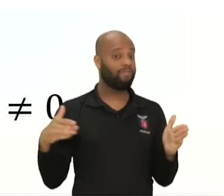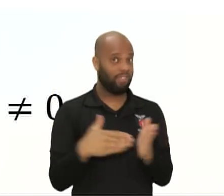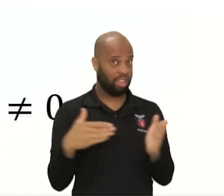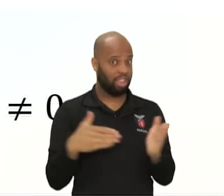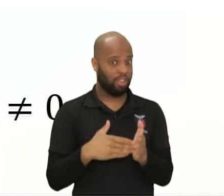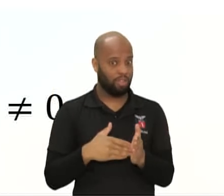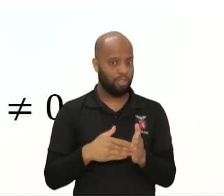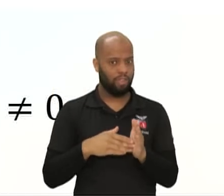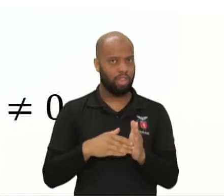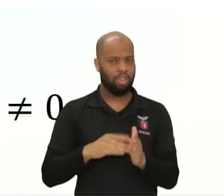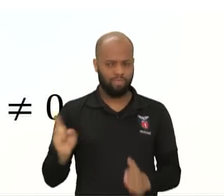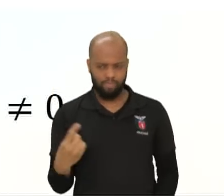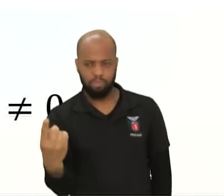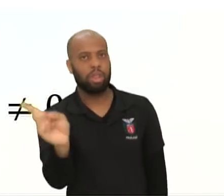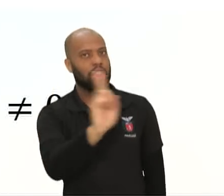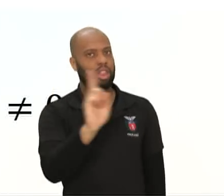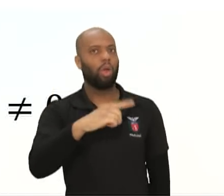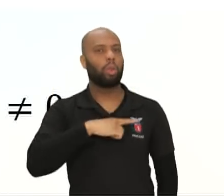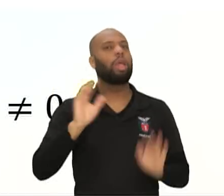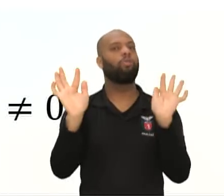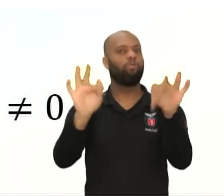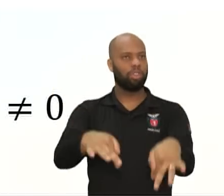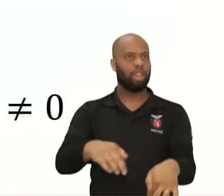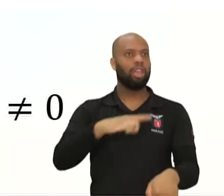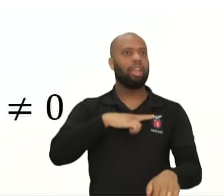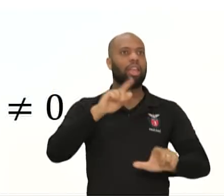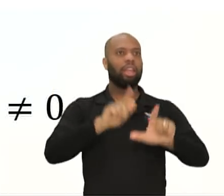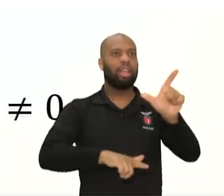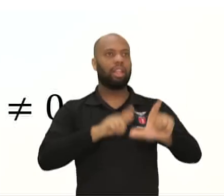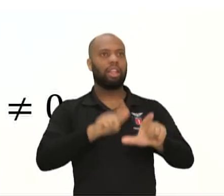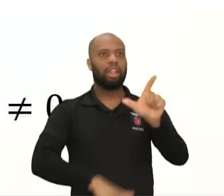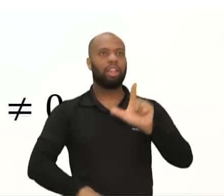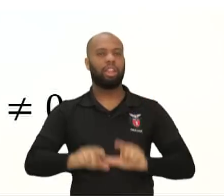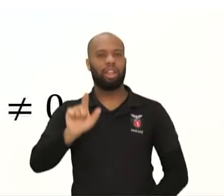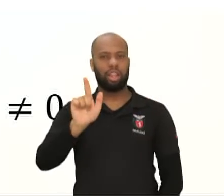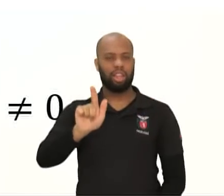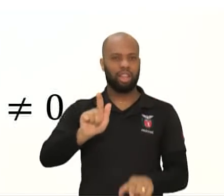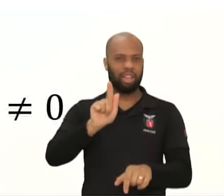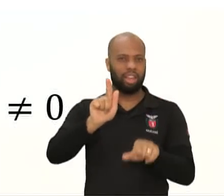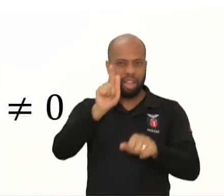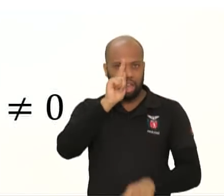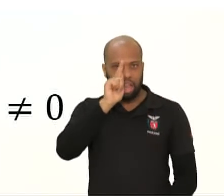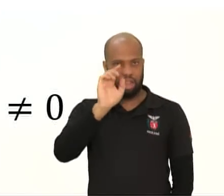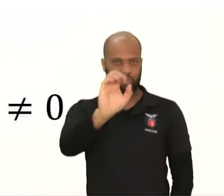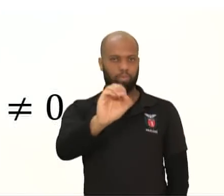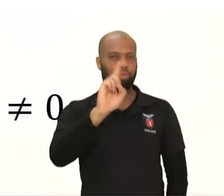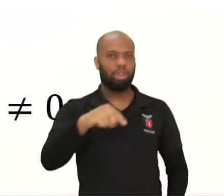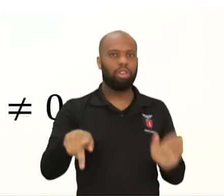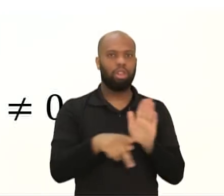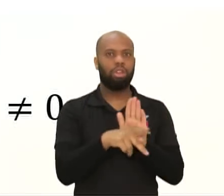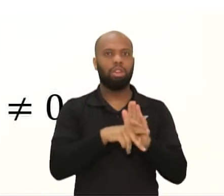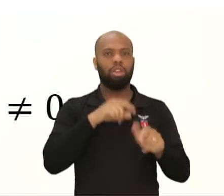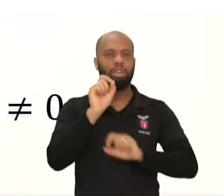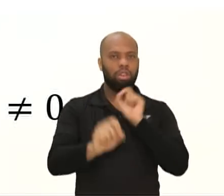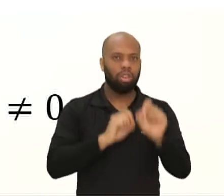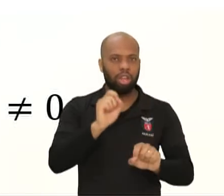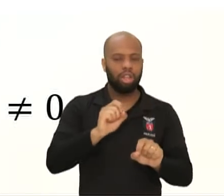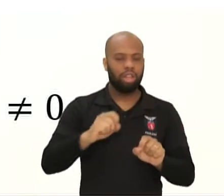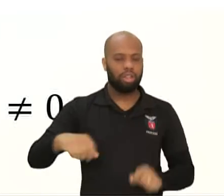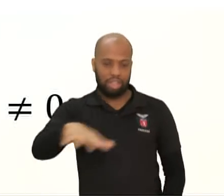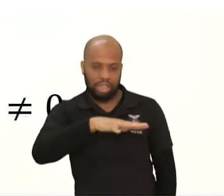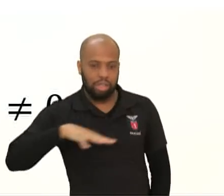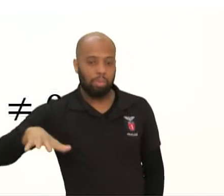tá bom? Então, a professora colocou a letra ômega ali, que é do espaço amostral finito, certo? E não vazio.